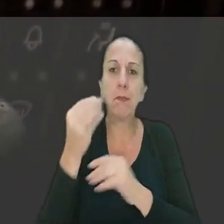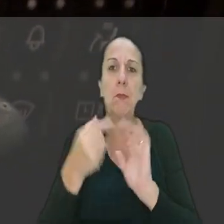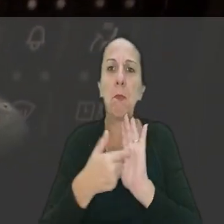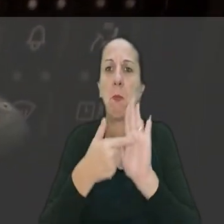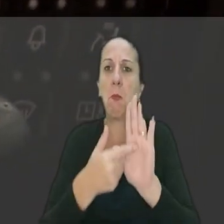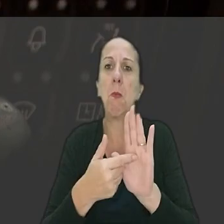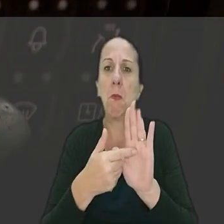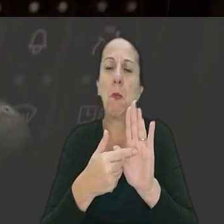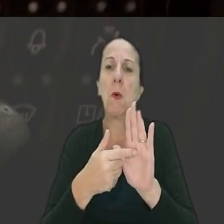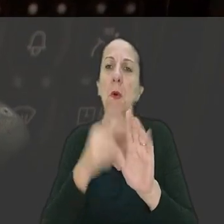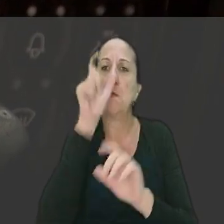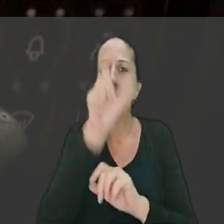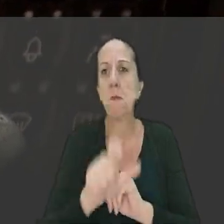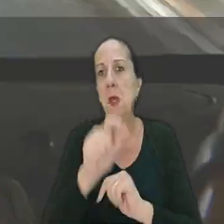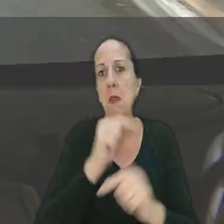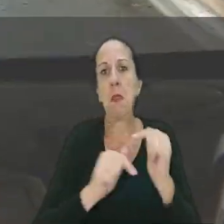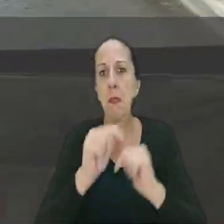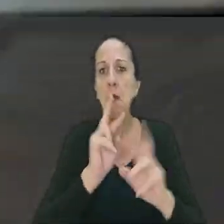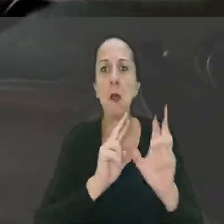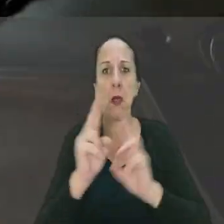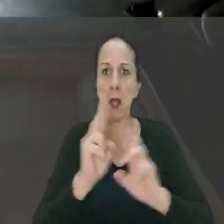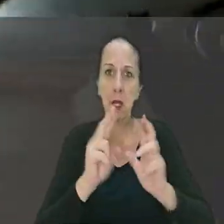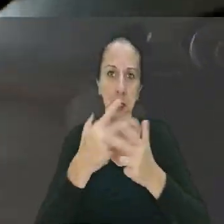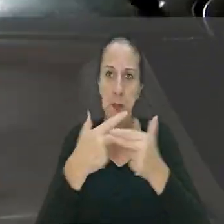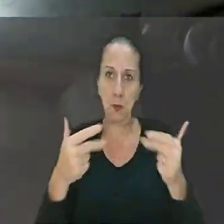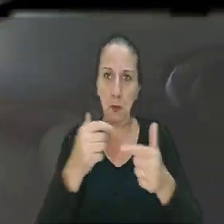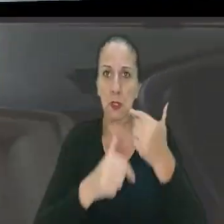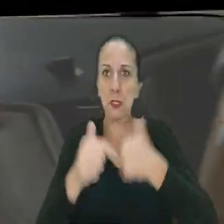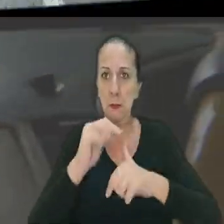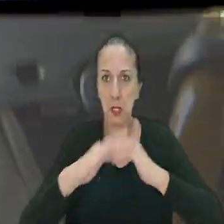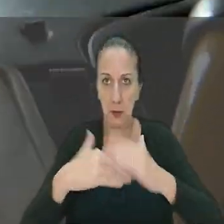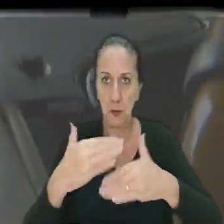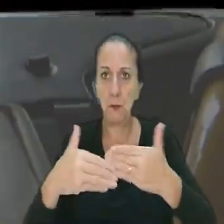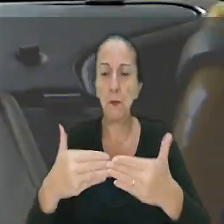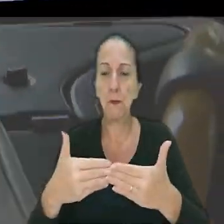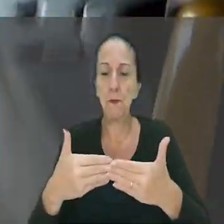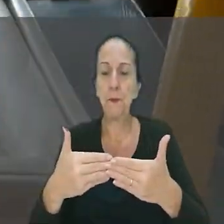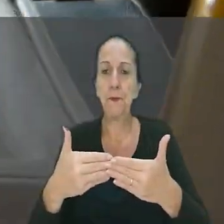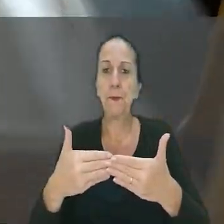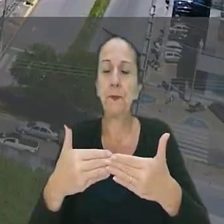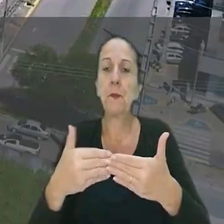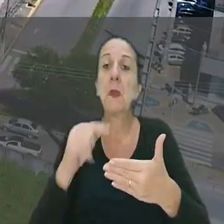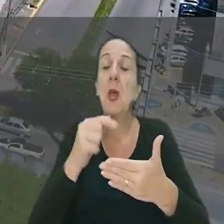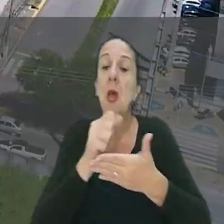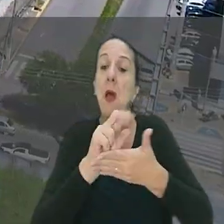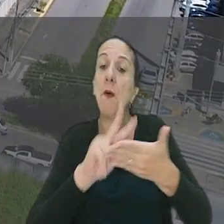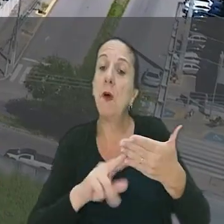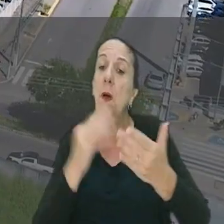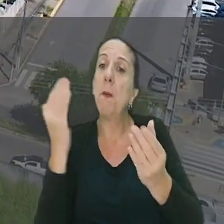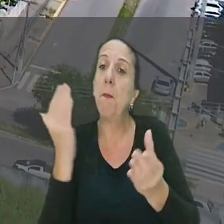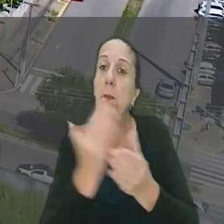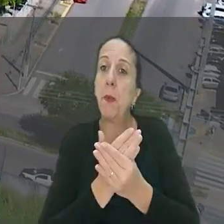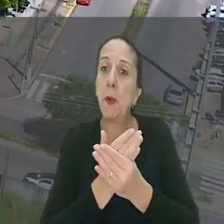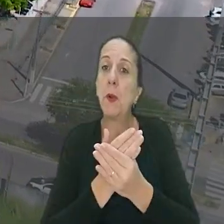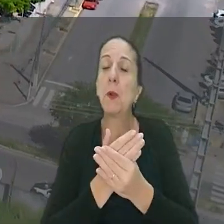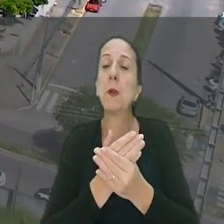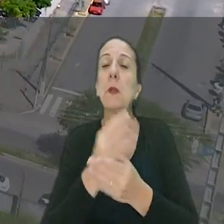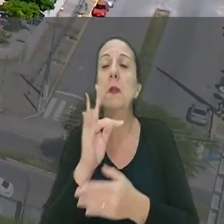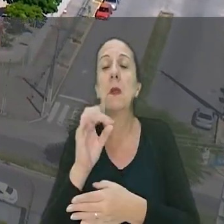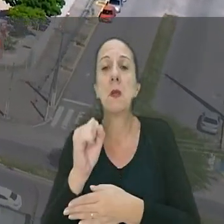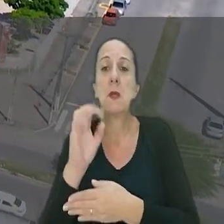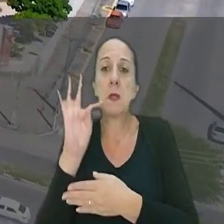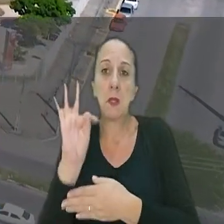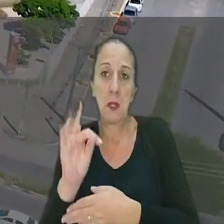psicológicos relatados pelo trabalhador tivessem relação com as atividades por ele desenvolvidas. Ao avaliar o processo, o